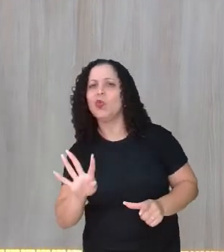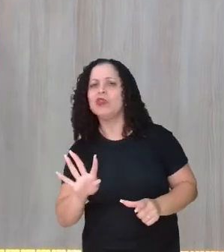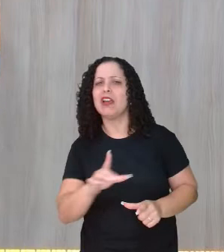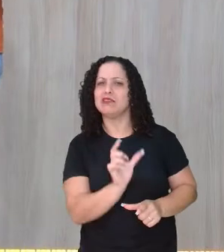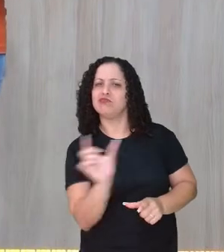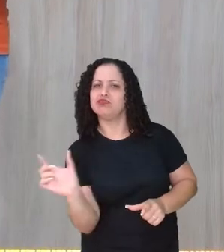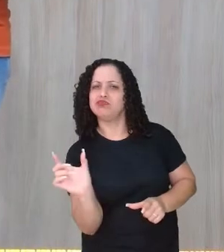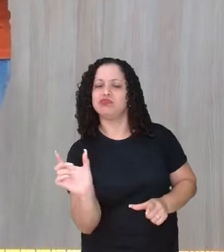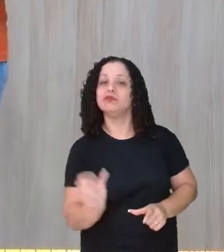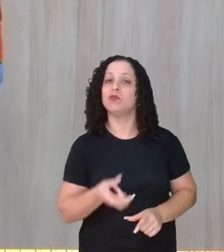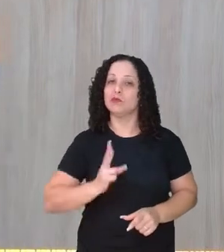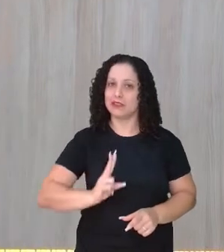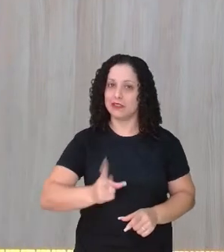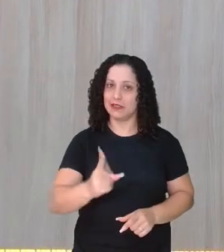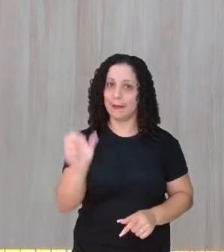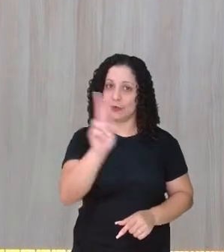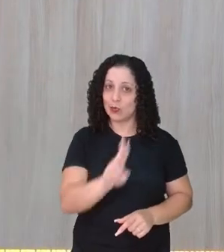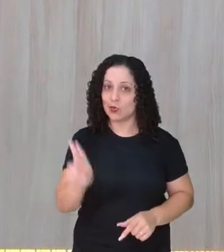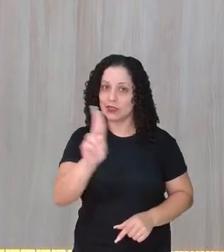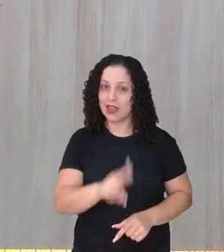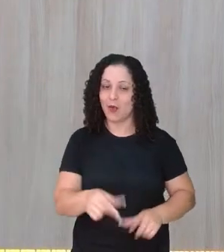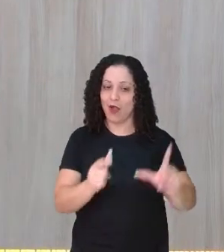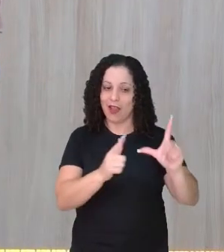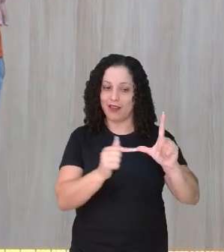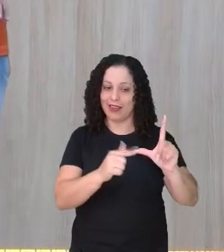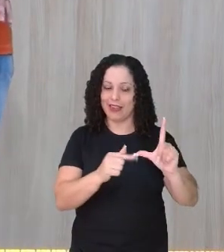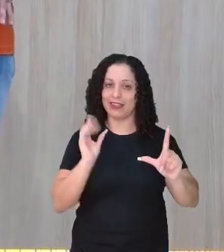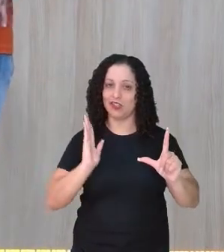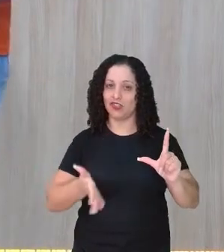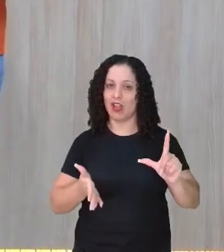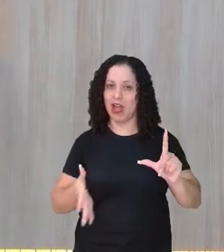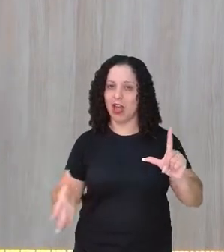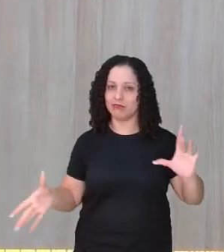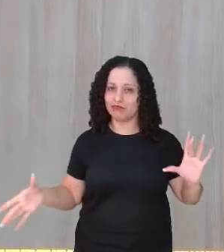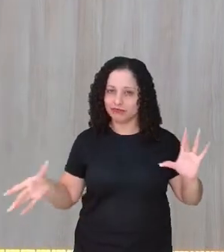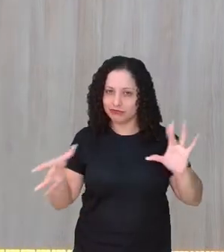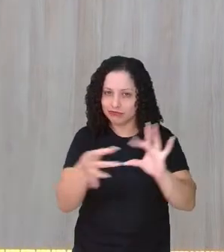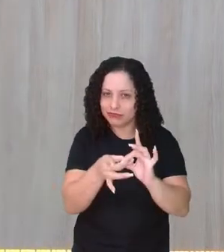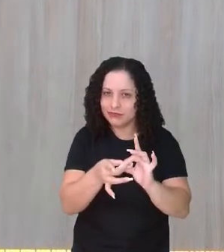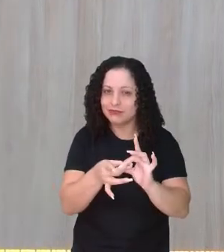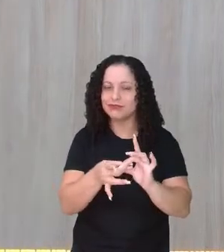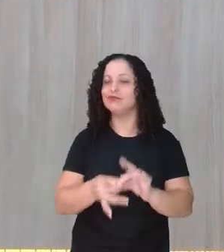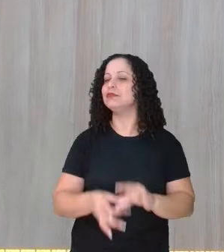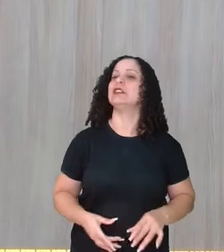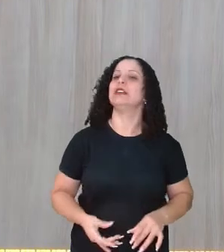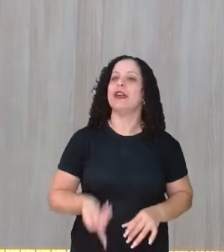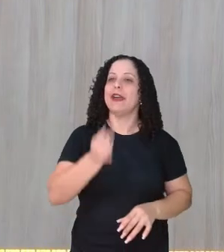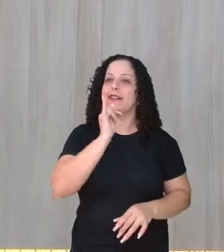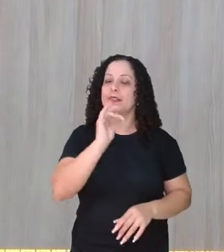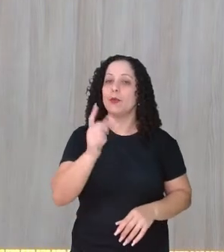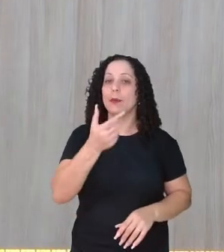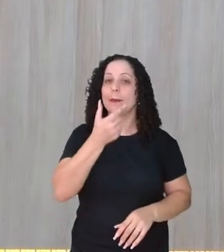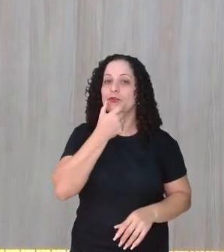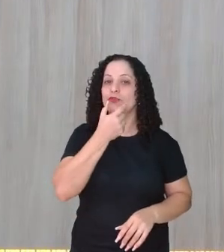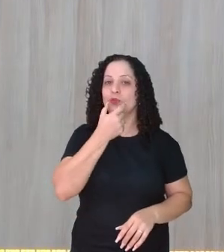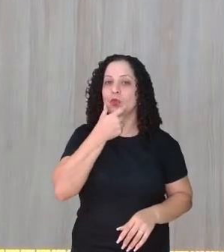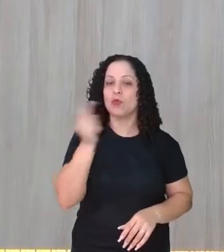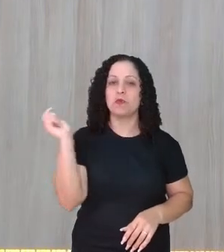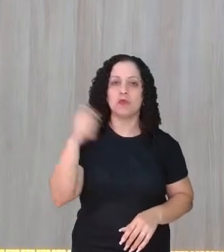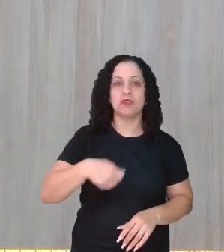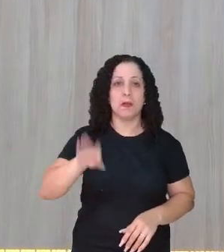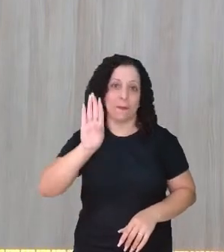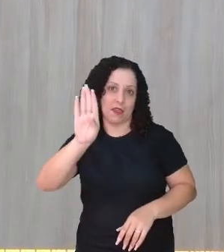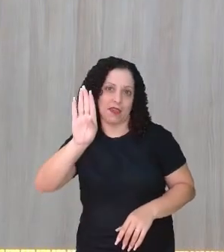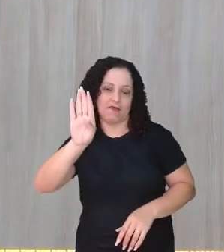vai colocar uma letrinha que já lembre o que é que estamos falando. Por exemplo, aqui no biscoito, eu poderia colocar a letra